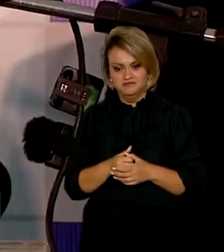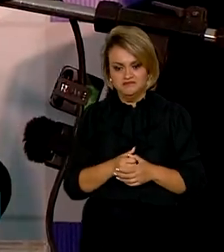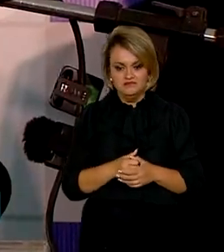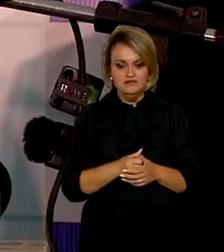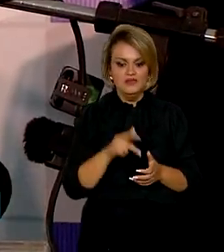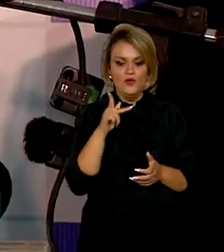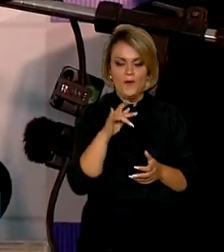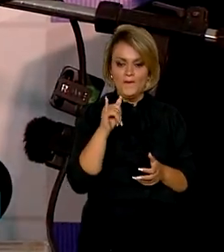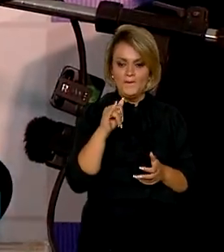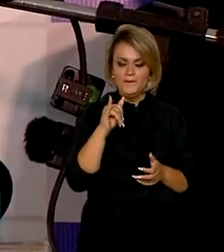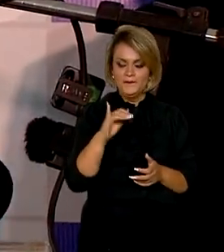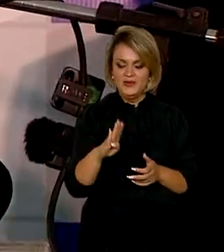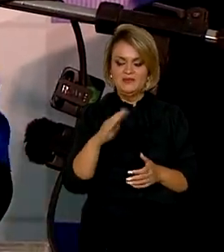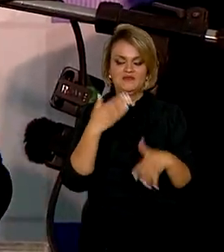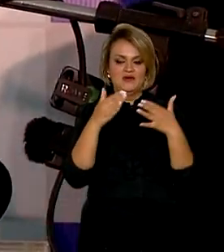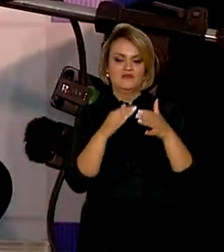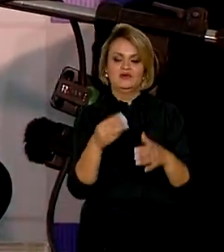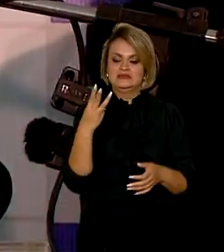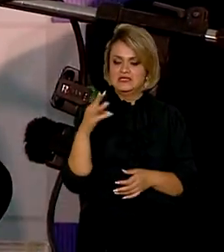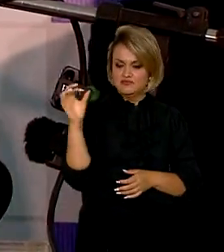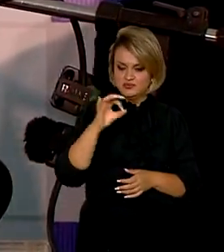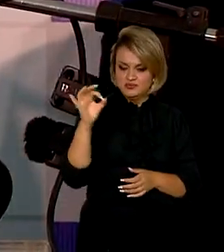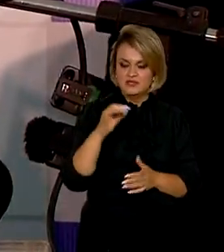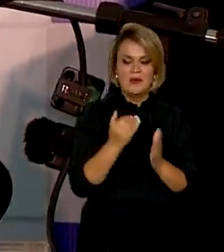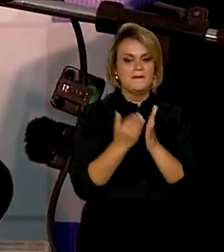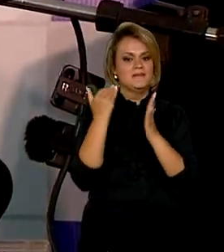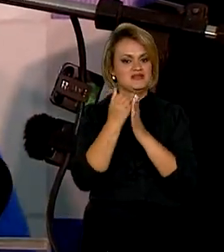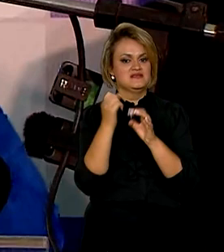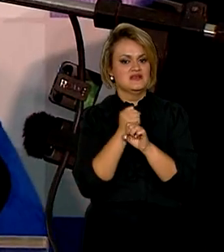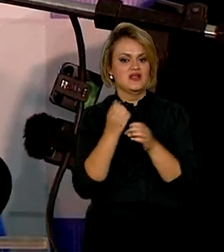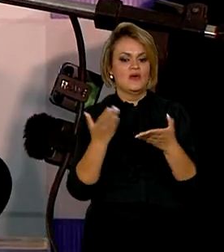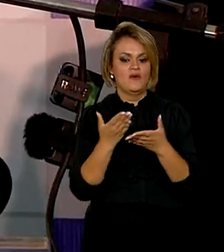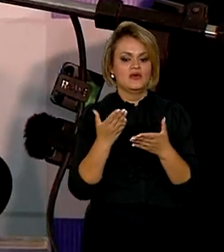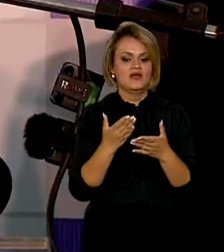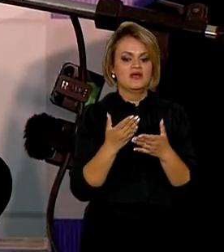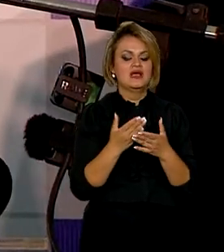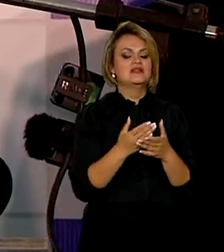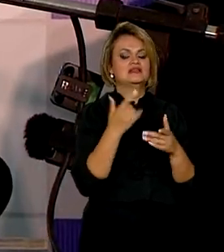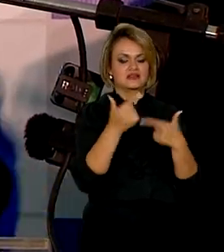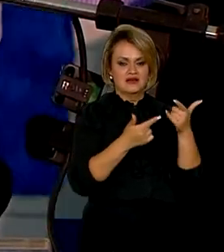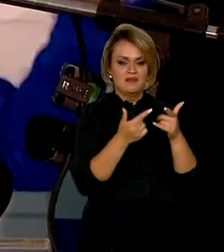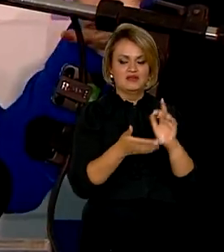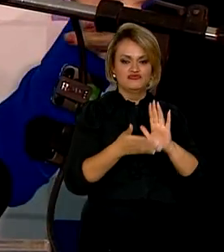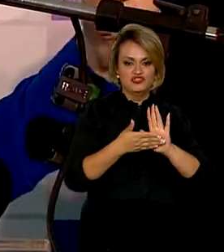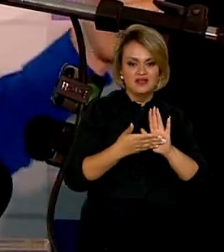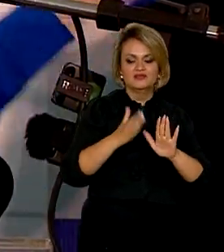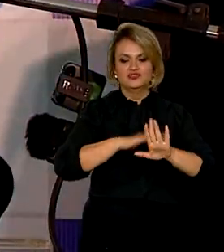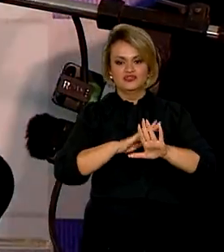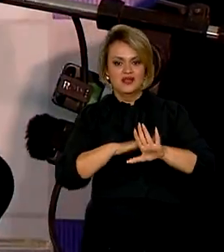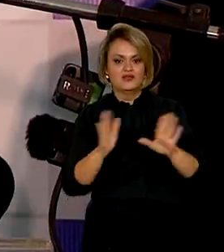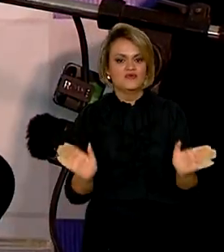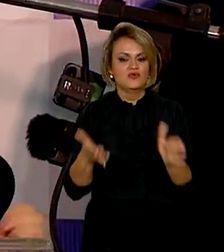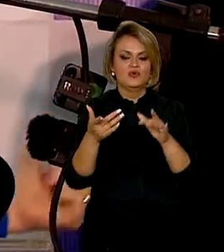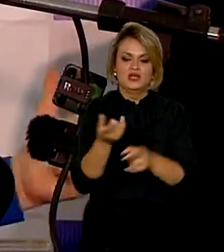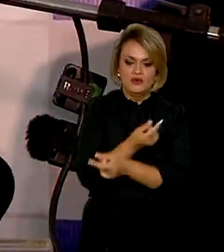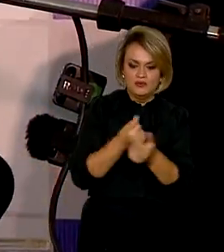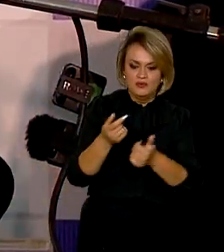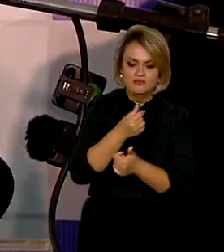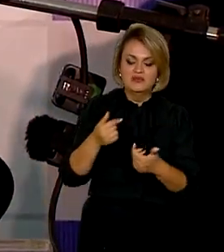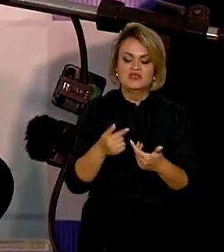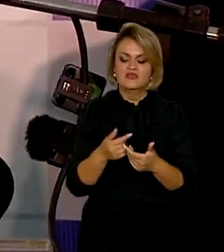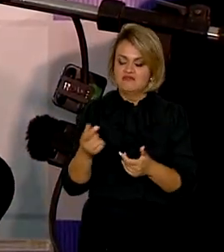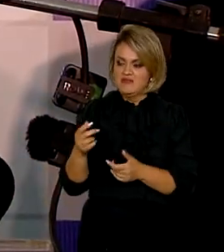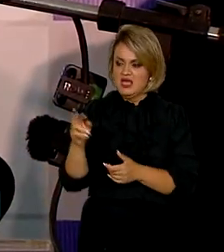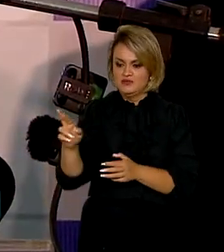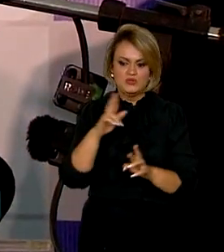PIB vai crescer mais de 3% este ano, o que significa emprego direto e indireto, aquecimento da economia, receita maior